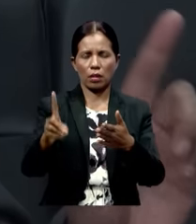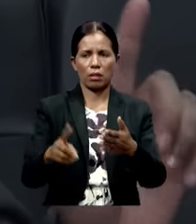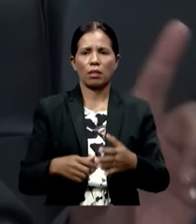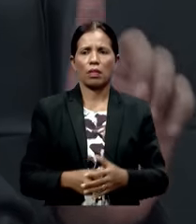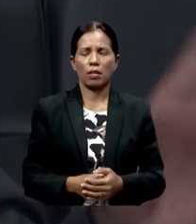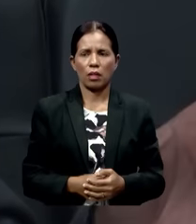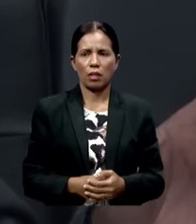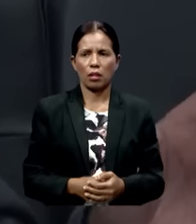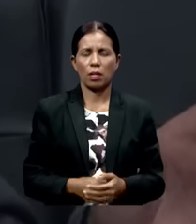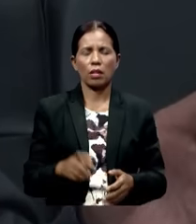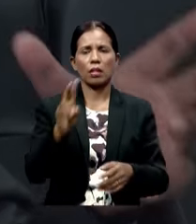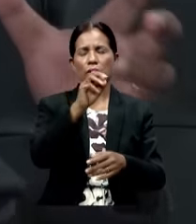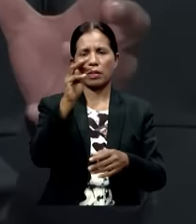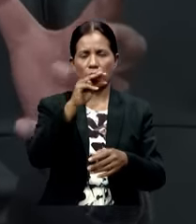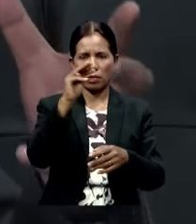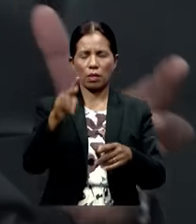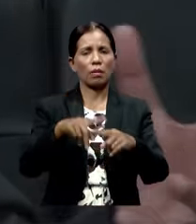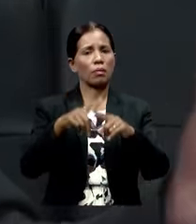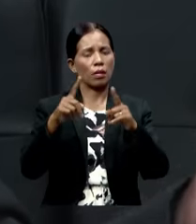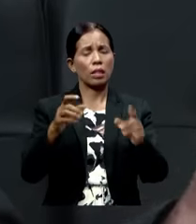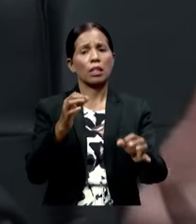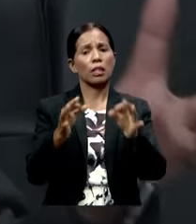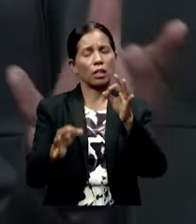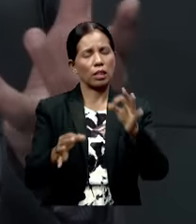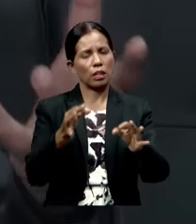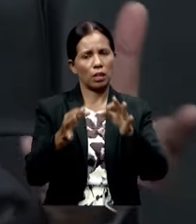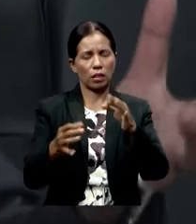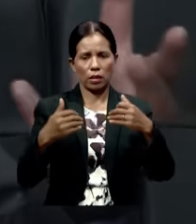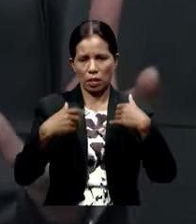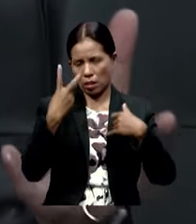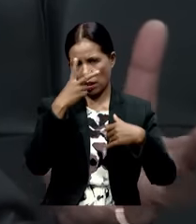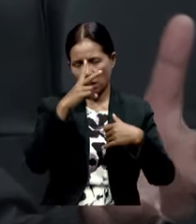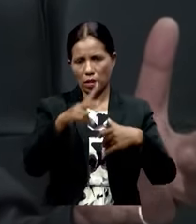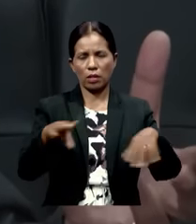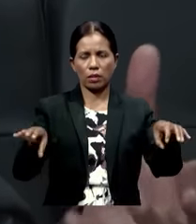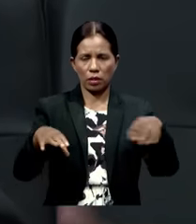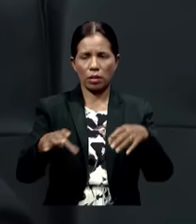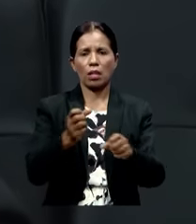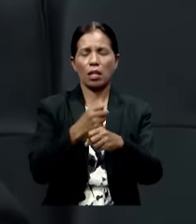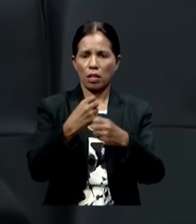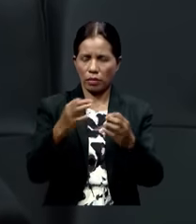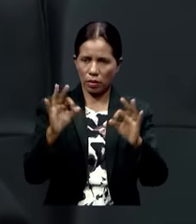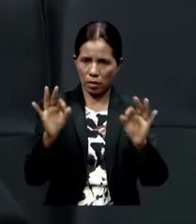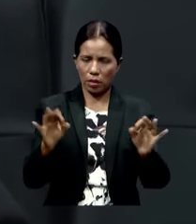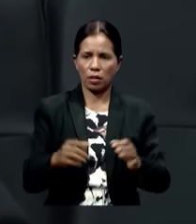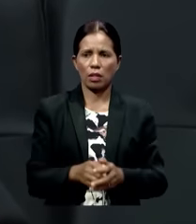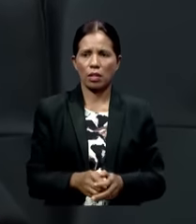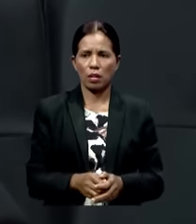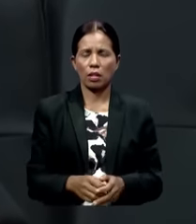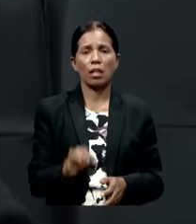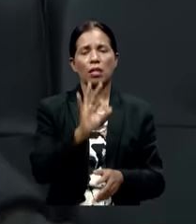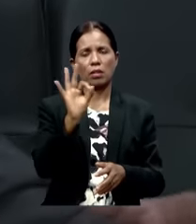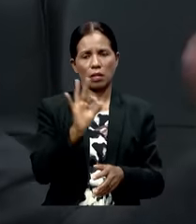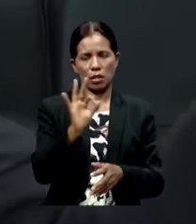liu ma ia segunda mas bem se quando ia haria ona serviço nem finaliza ona então ia sexta